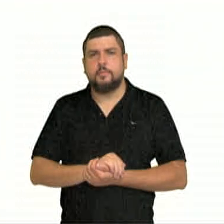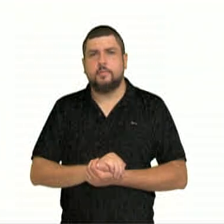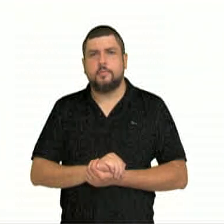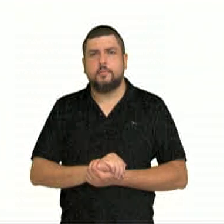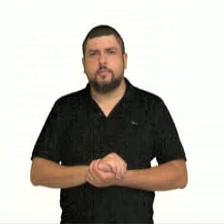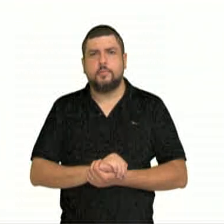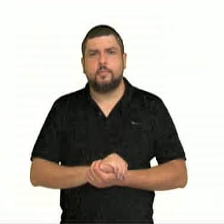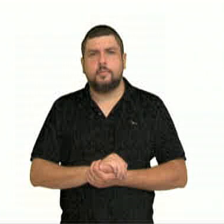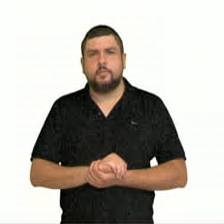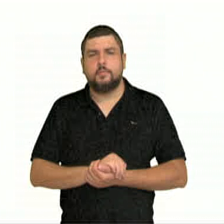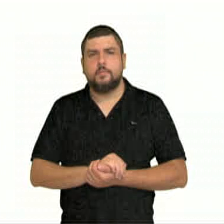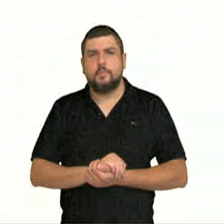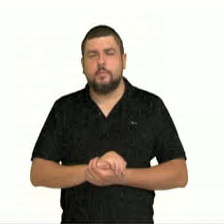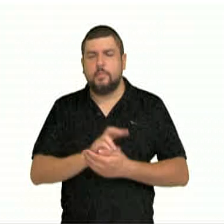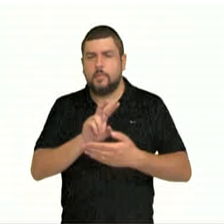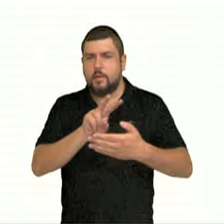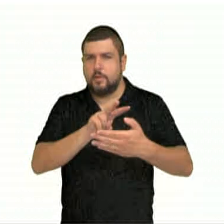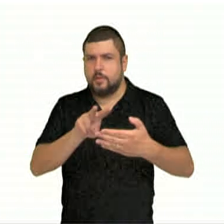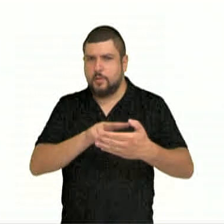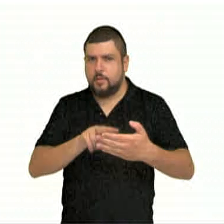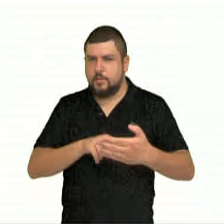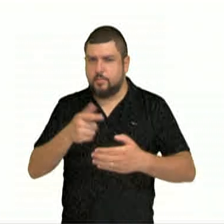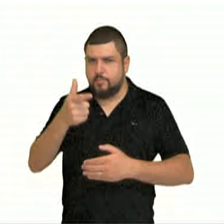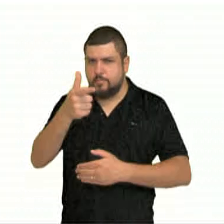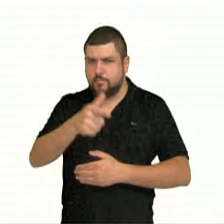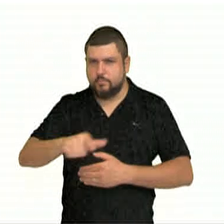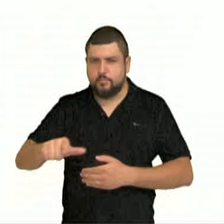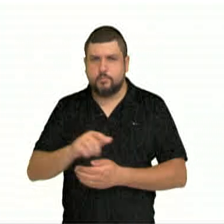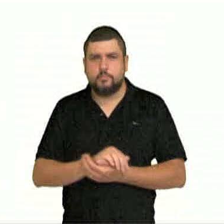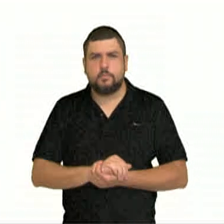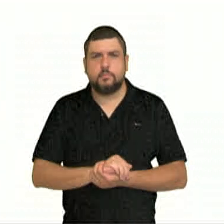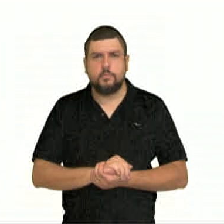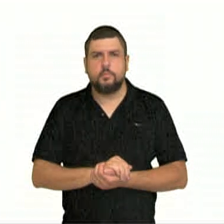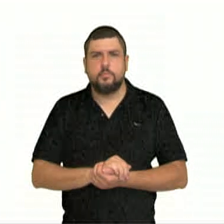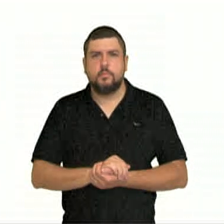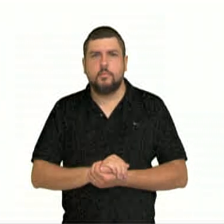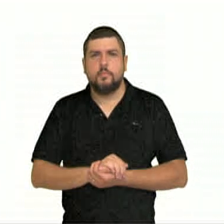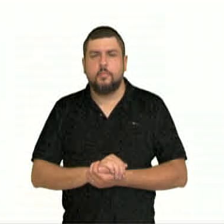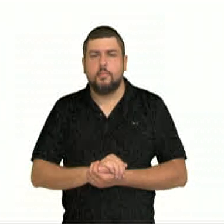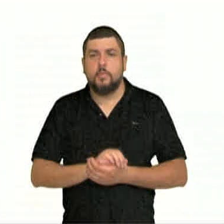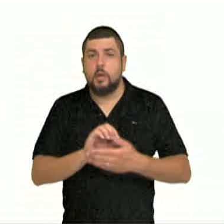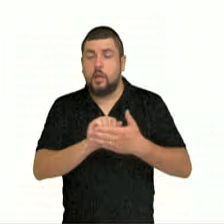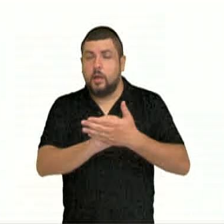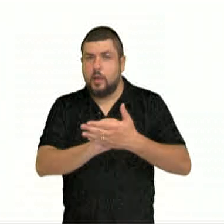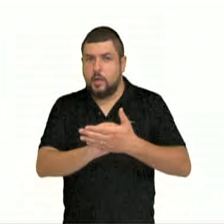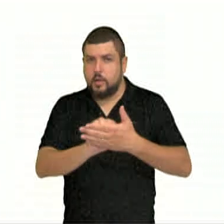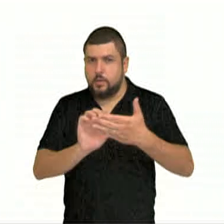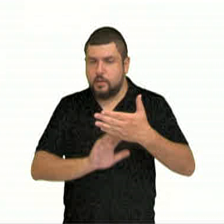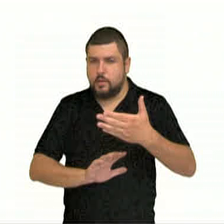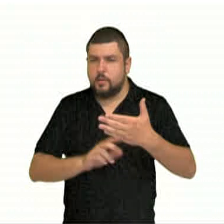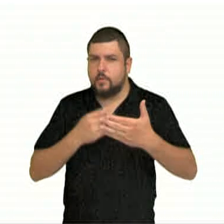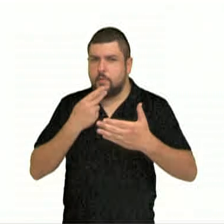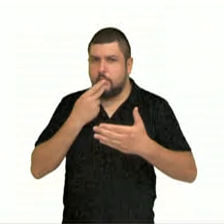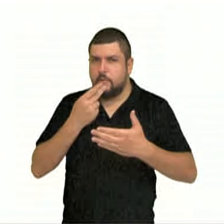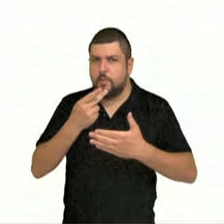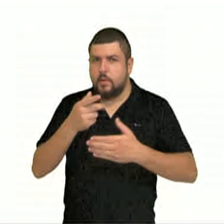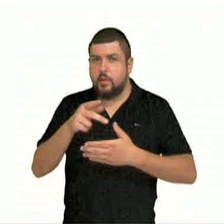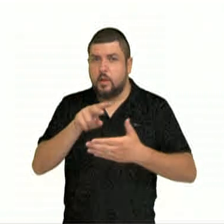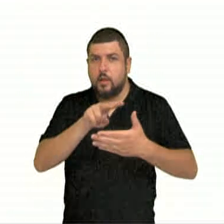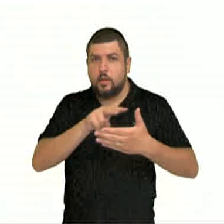Releia. Ó, quando a gente coloca numa atividade releia, é para você